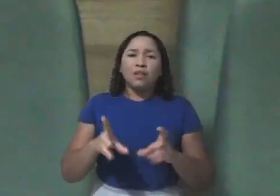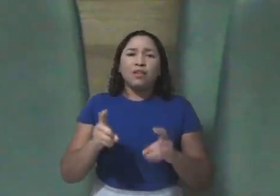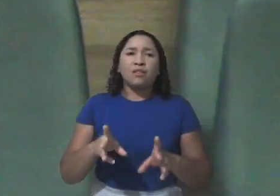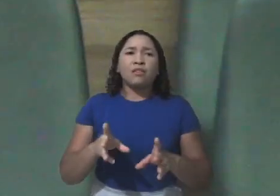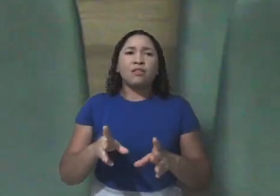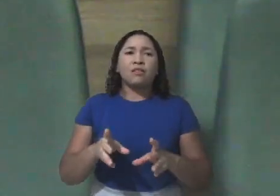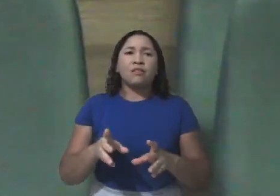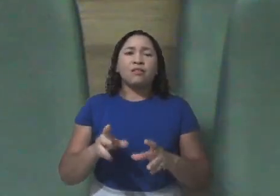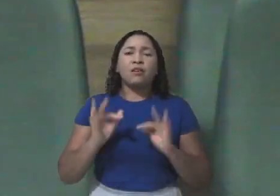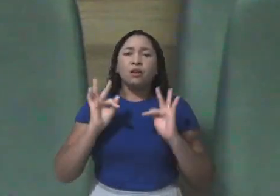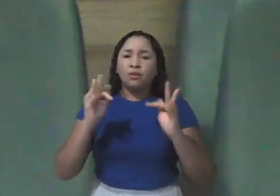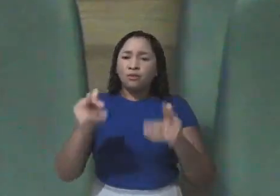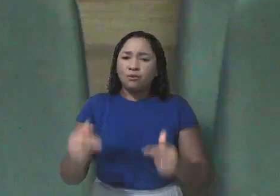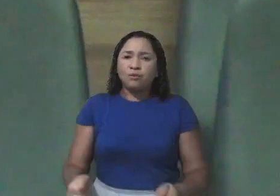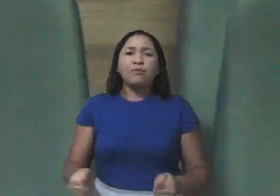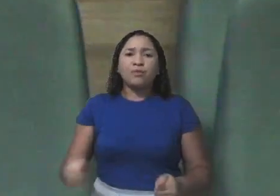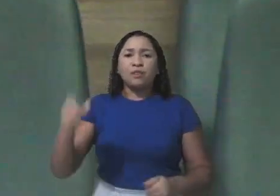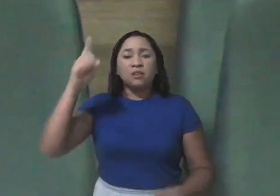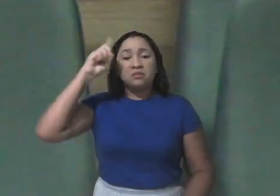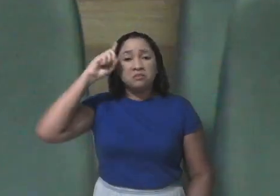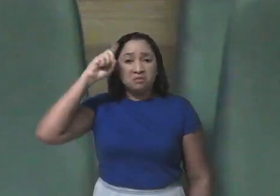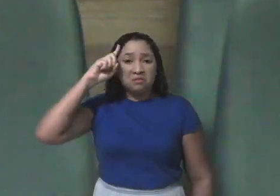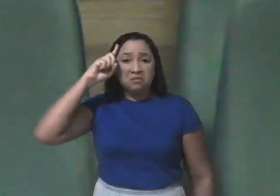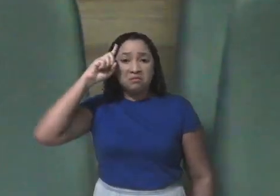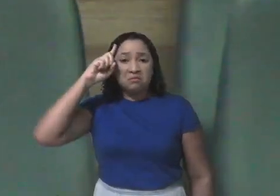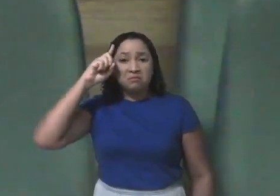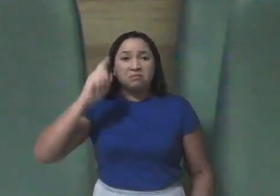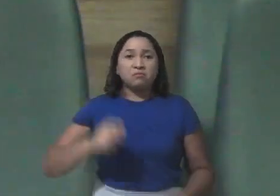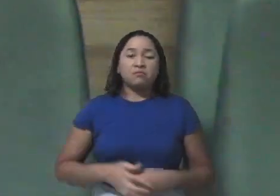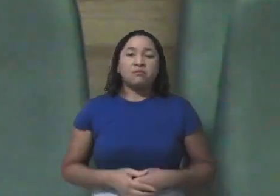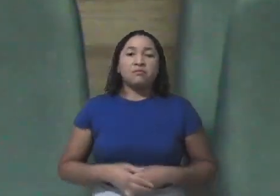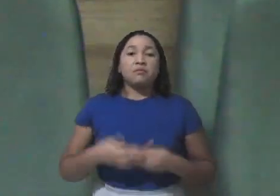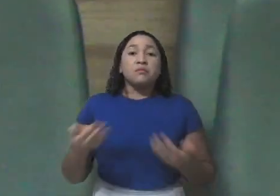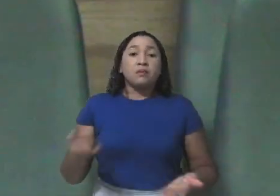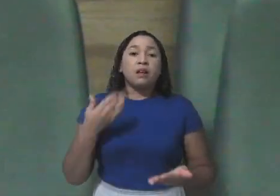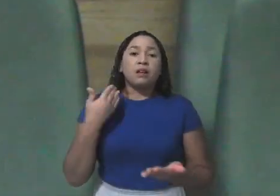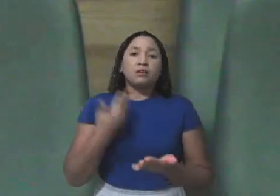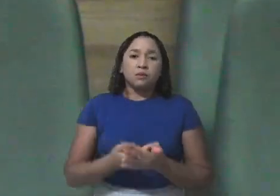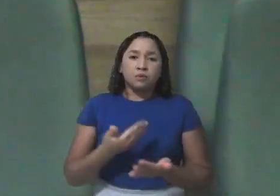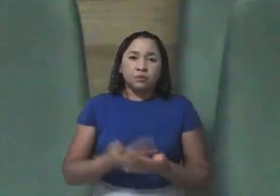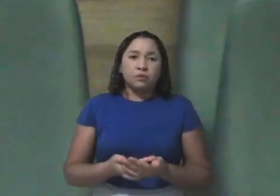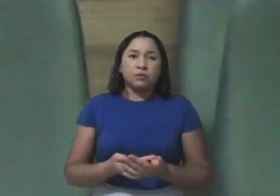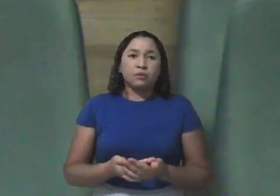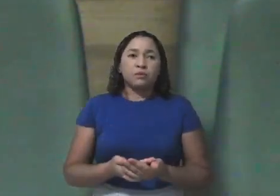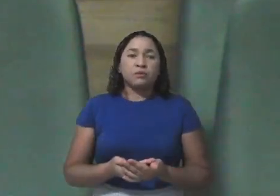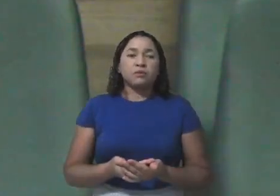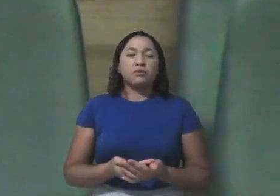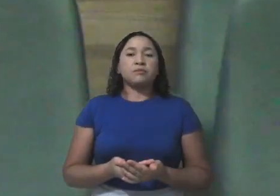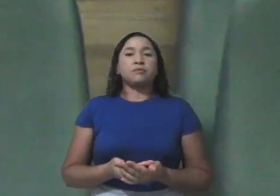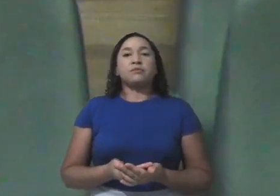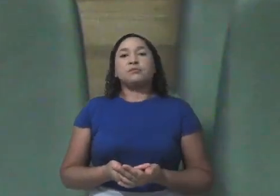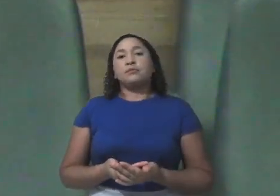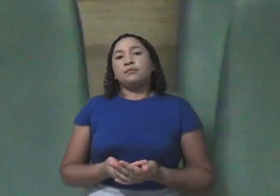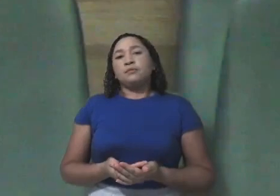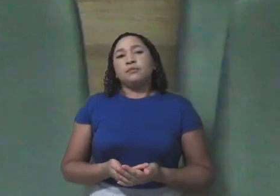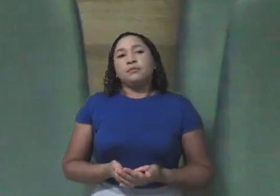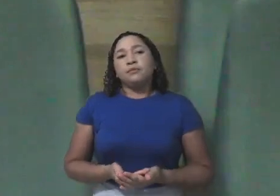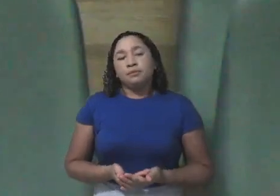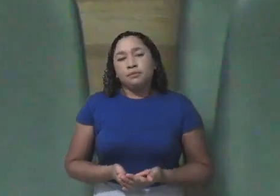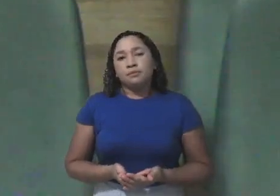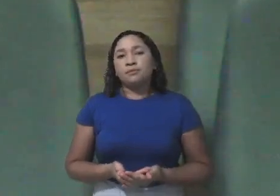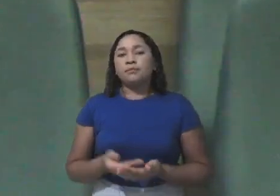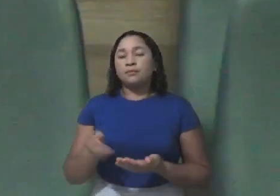Então, a doutrina dos últimos tempos é estudada na teologia através de um